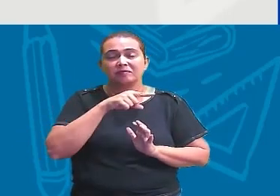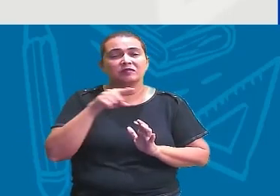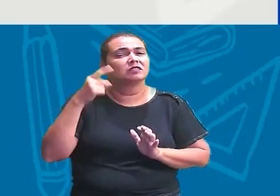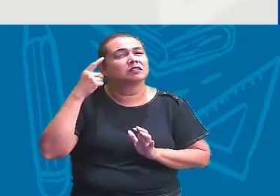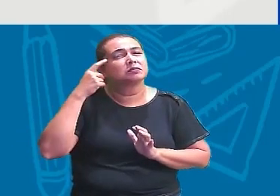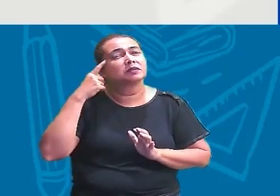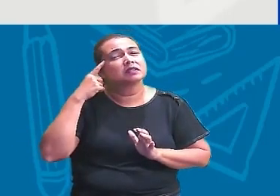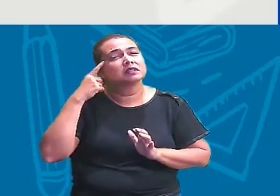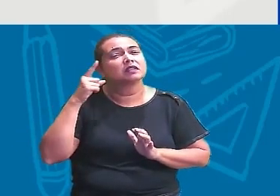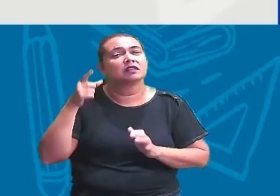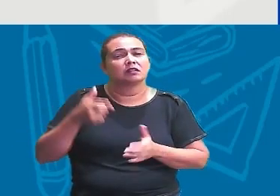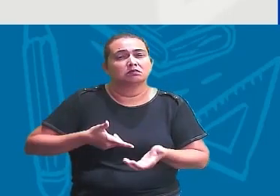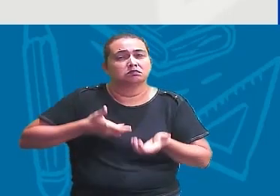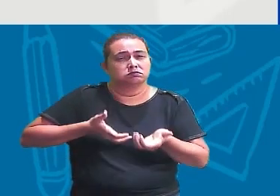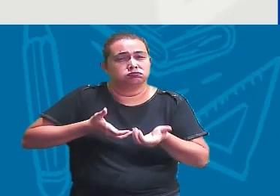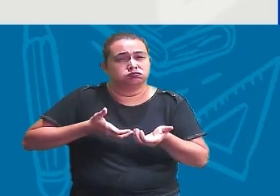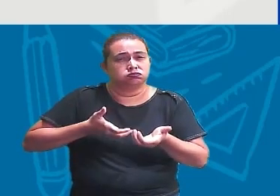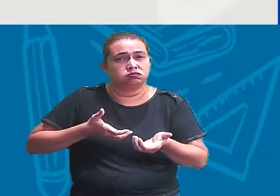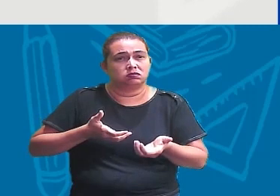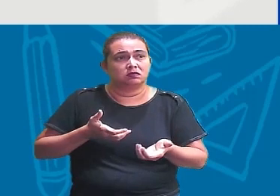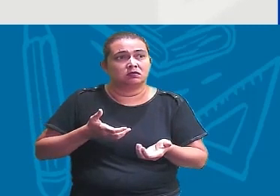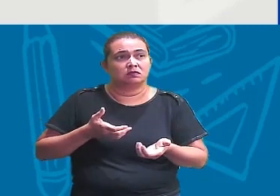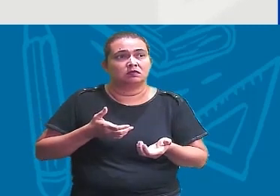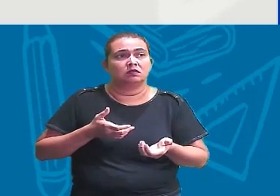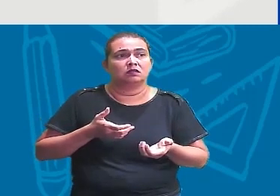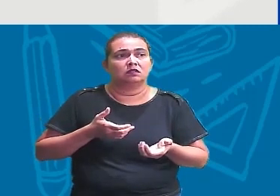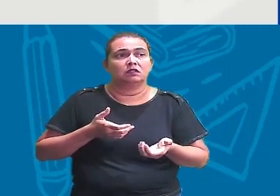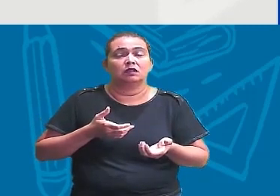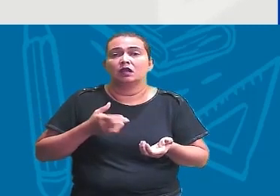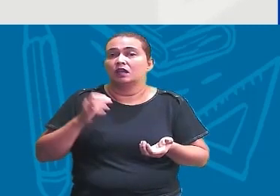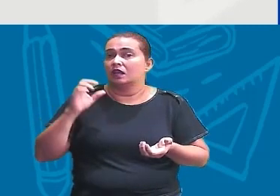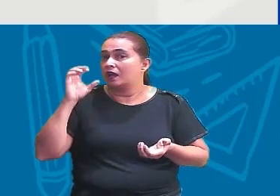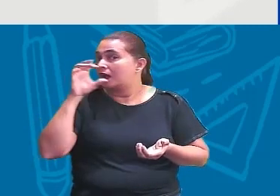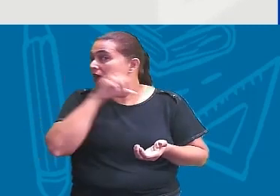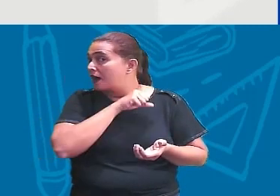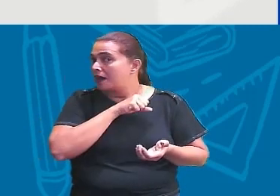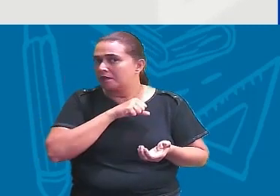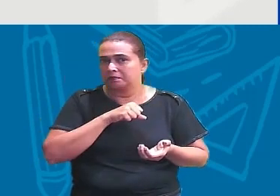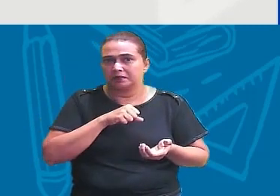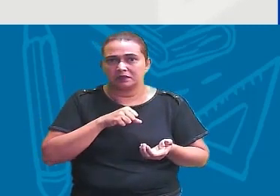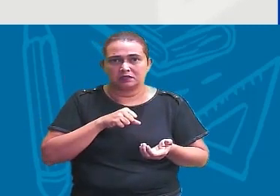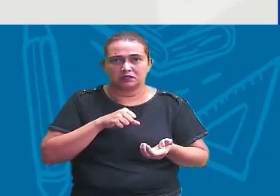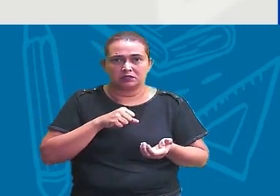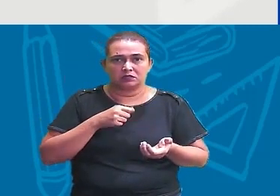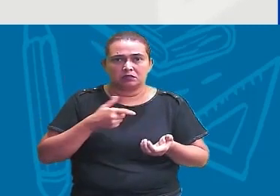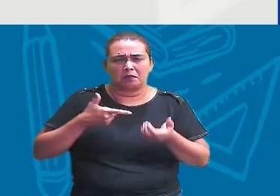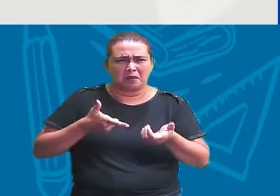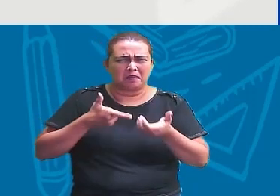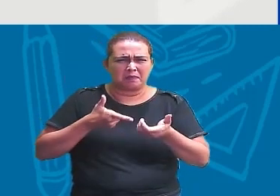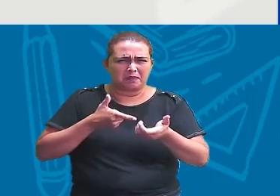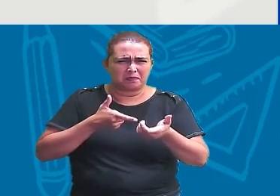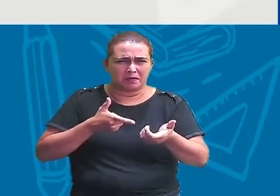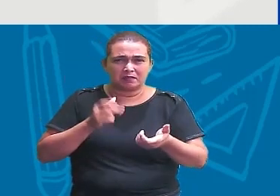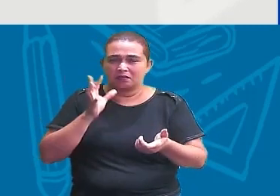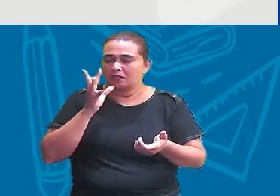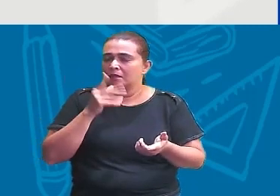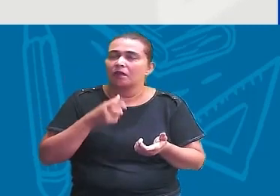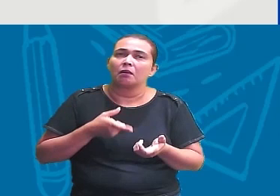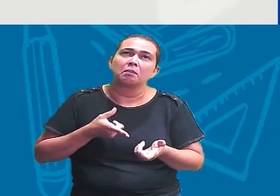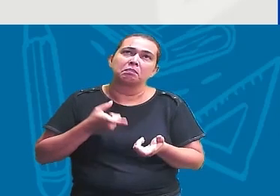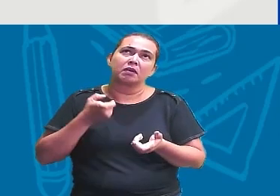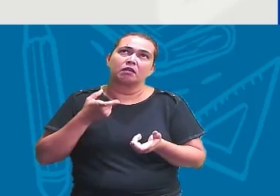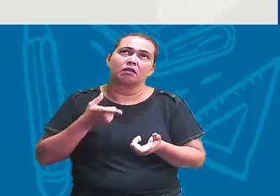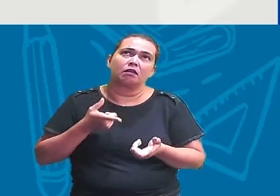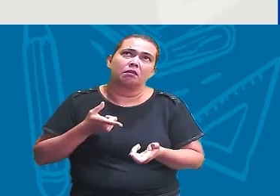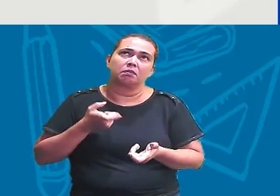metralhadora ela é uma arma de grande precisão e também é uma arma de repetição de tiros. Então você